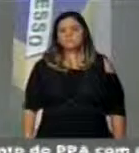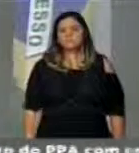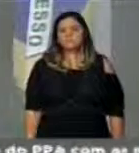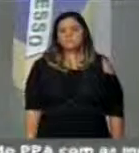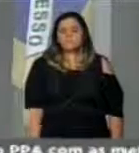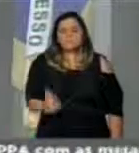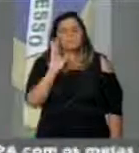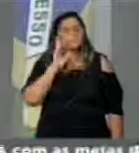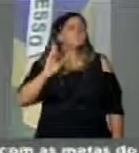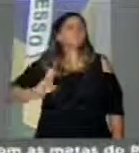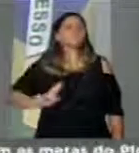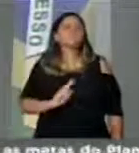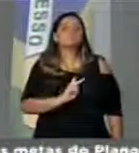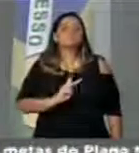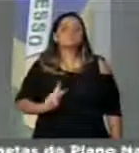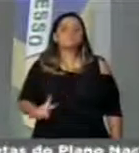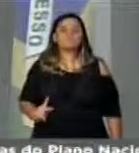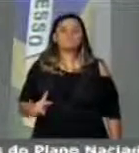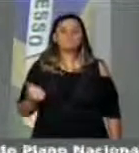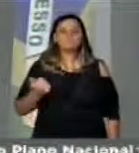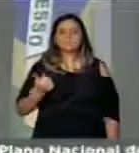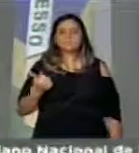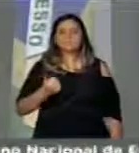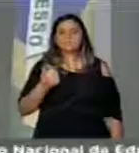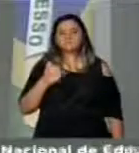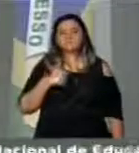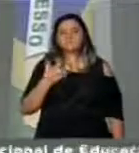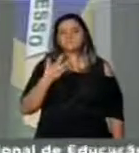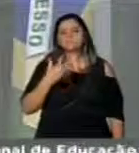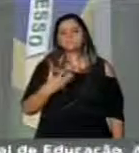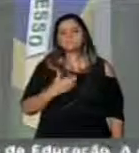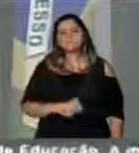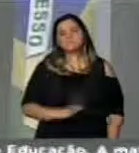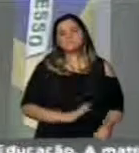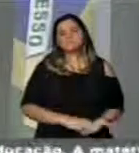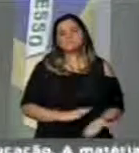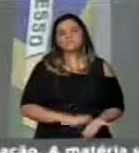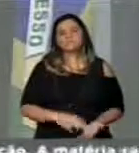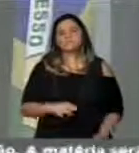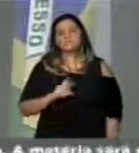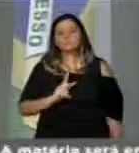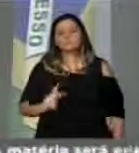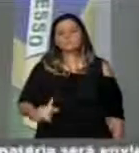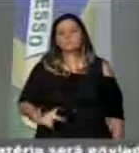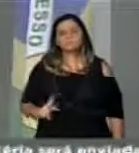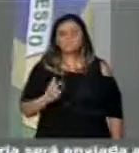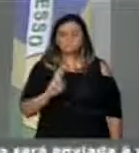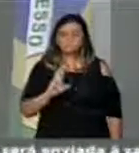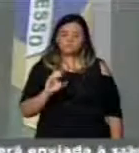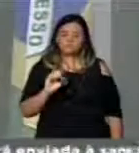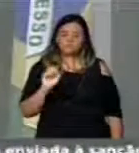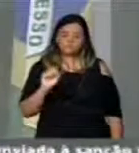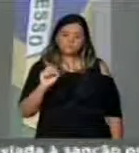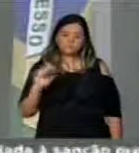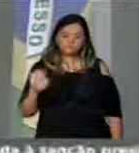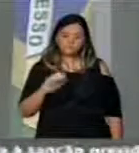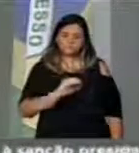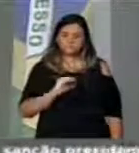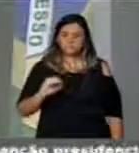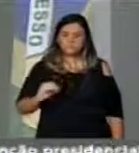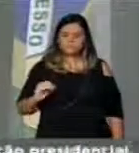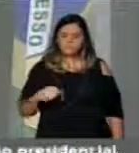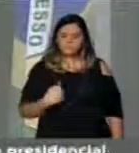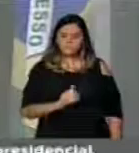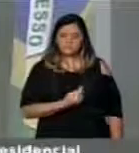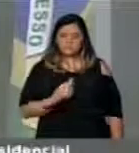é primeiro reconhecer e parabenizar a conduta da prefeita rose de freitas à frente da nossa comissão que